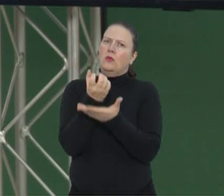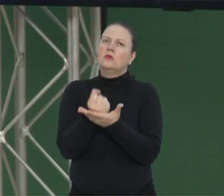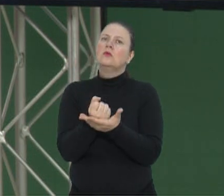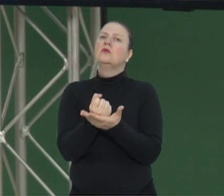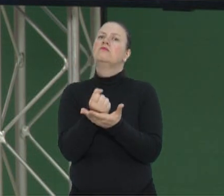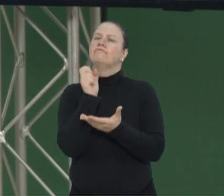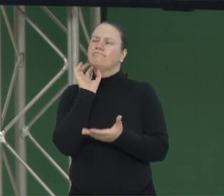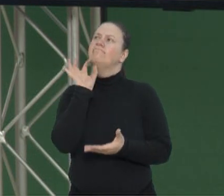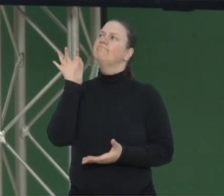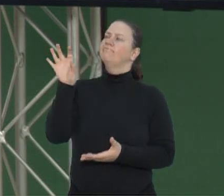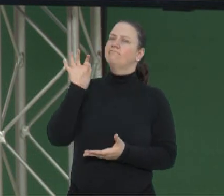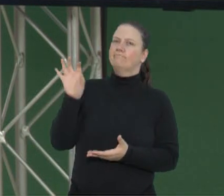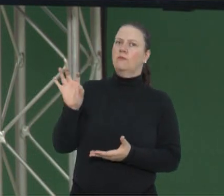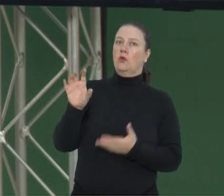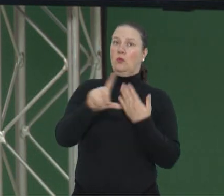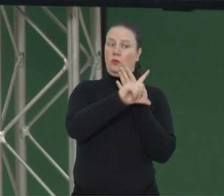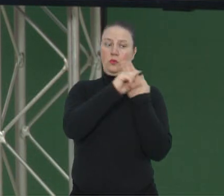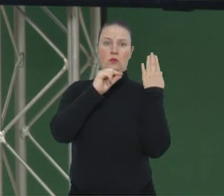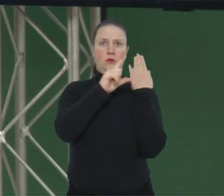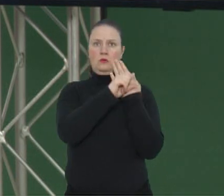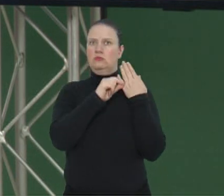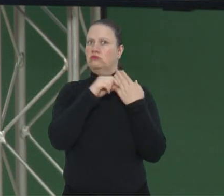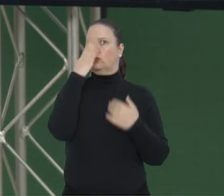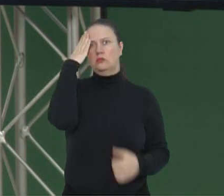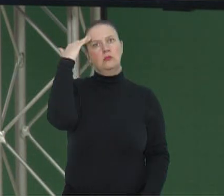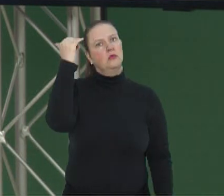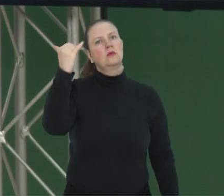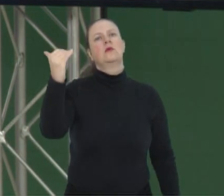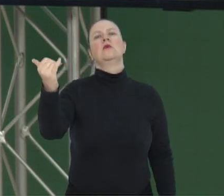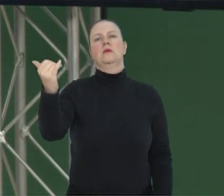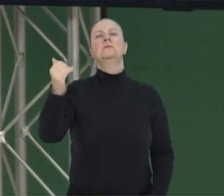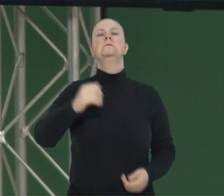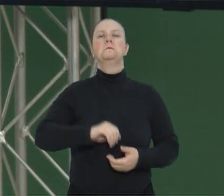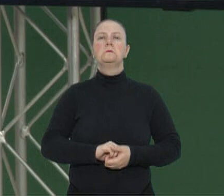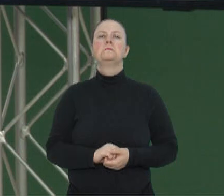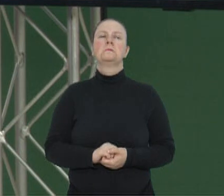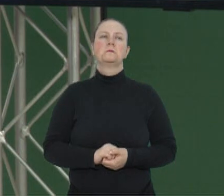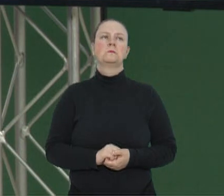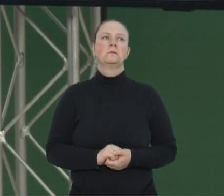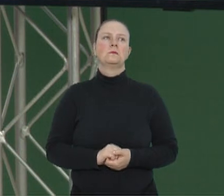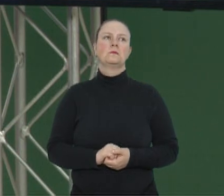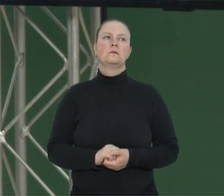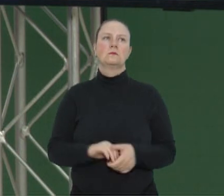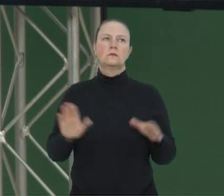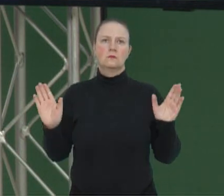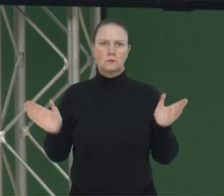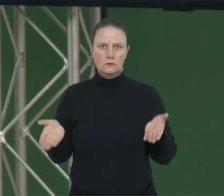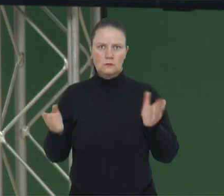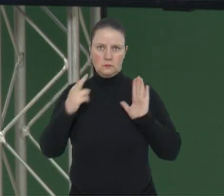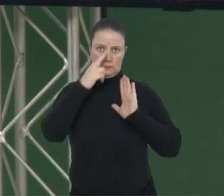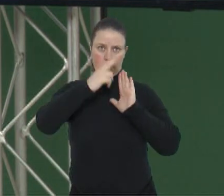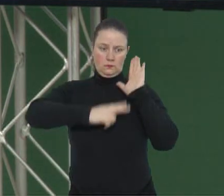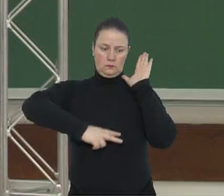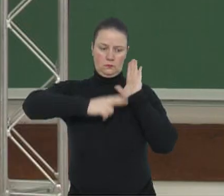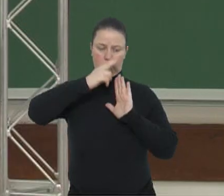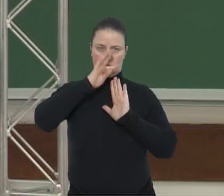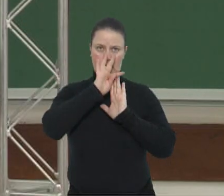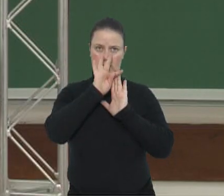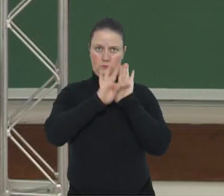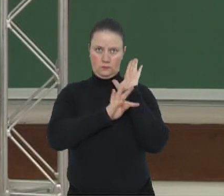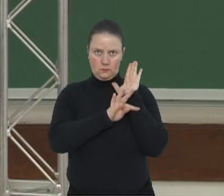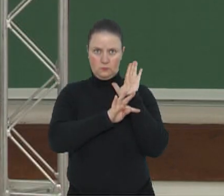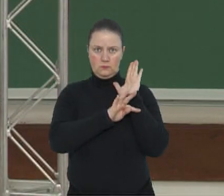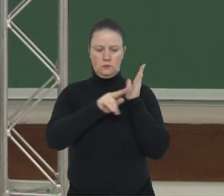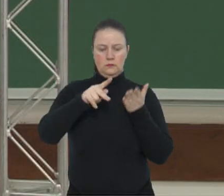autor de grande representatividade para nós, ok? Vamos fazer a leitura deste texto,